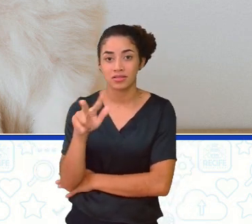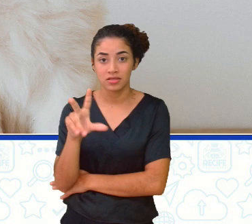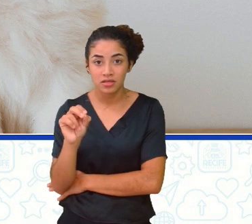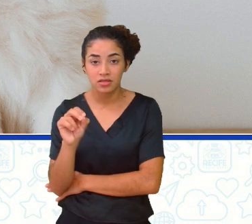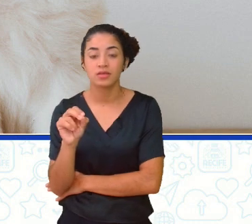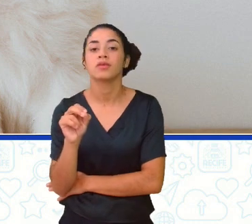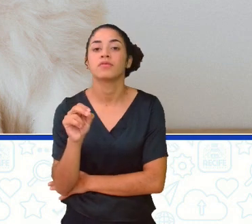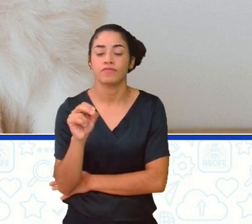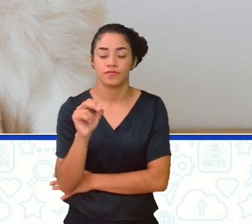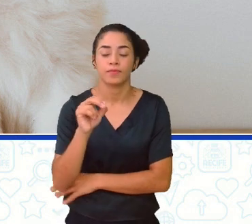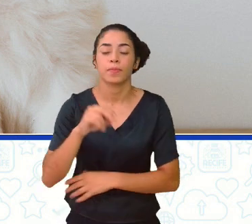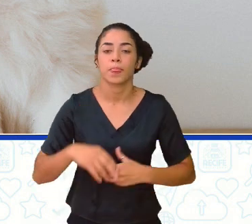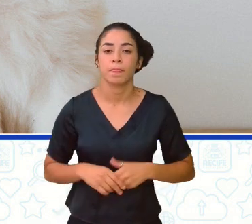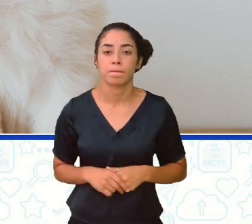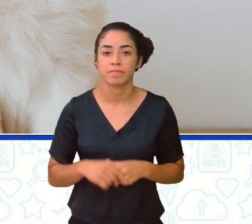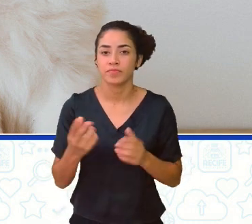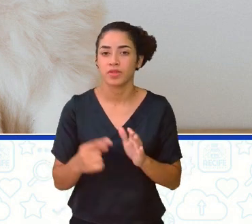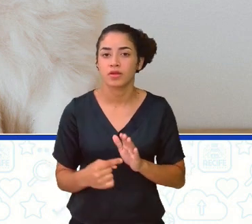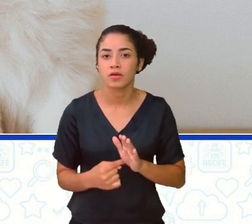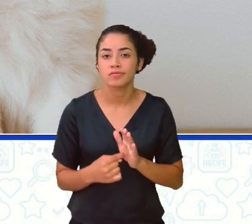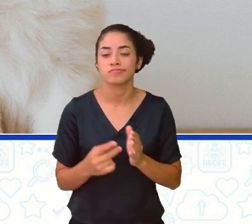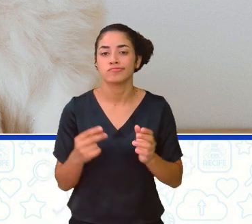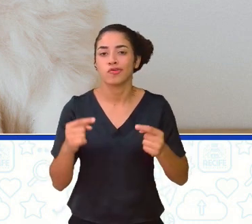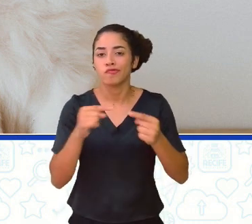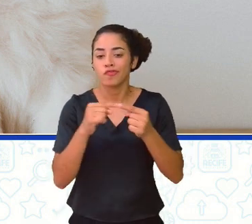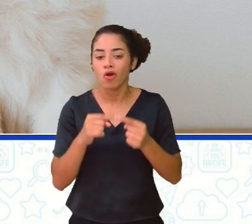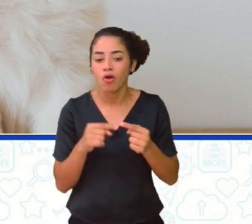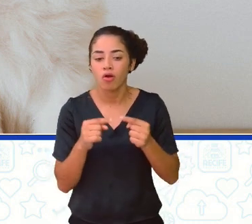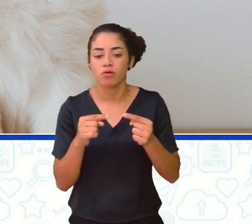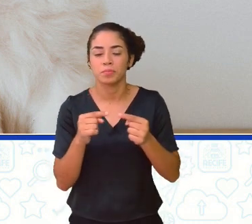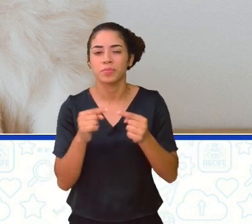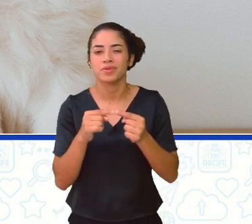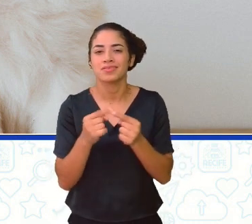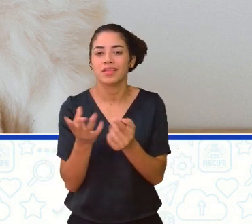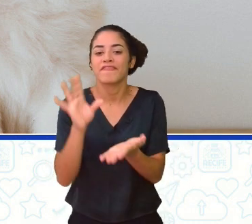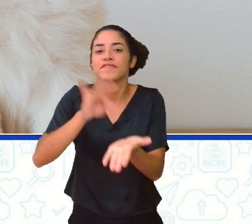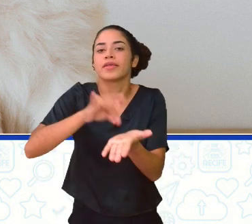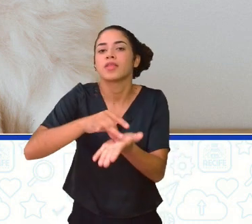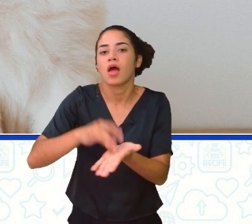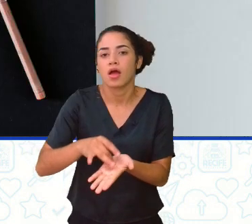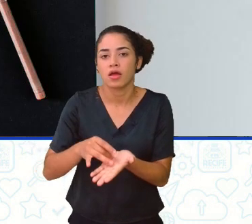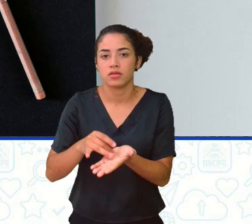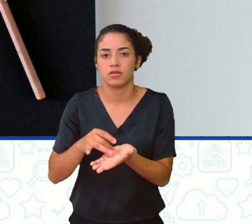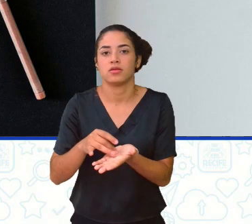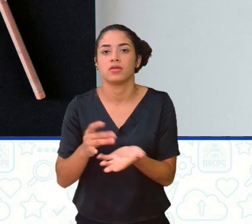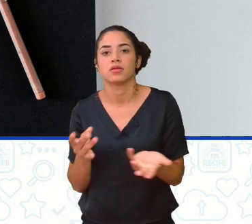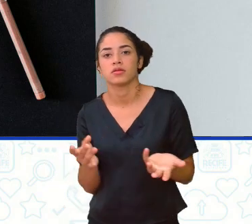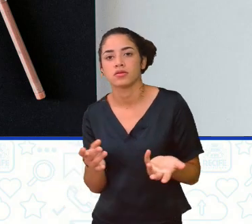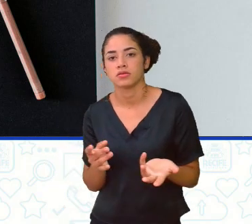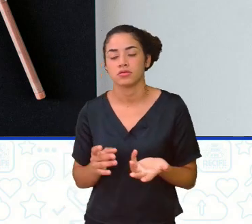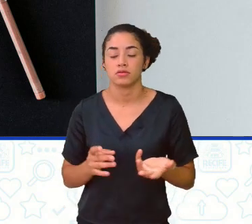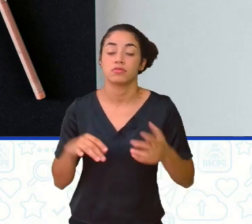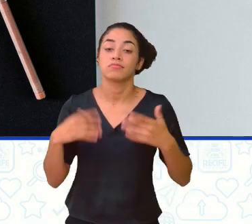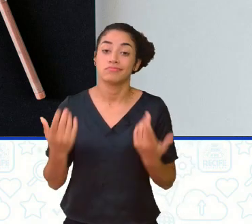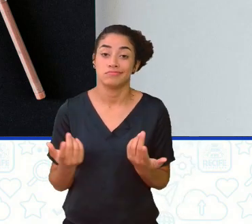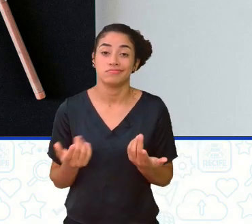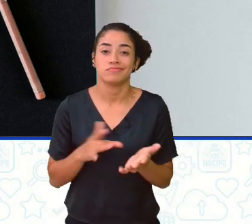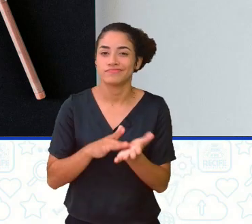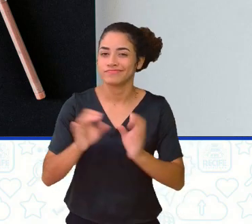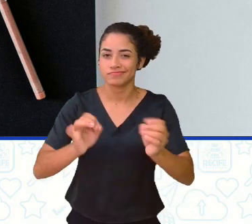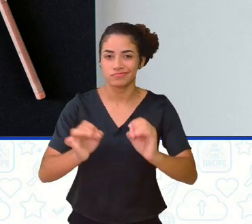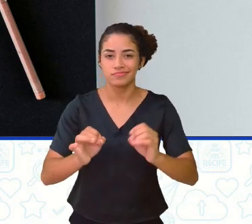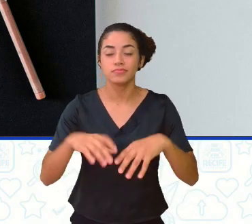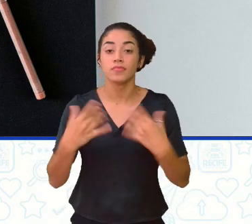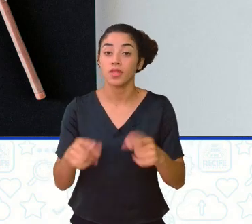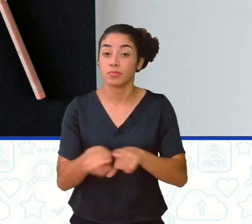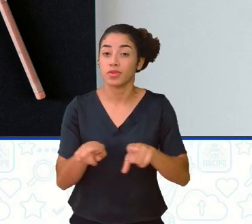mais dicionarizada, de maneira mais próxima do real, digamos assim, tá? Enquanto temos a reportagem, né,